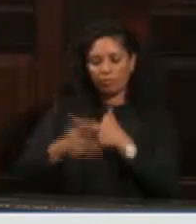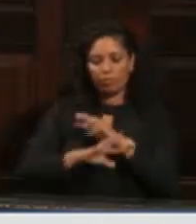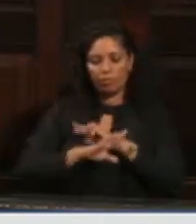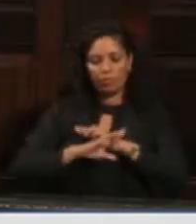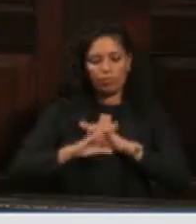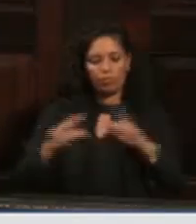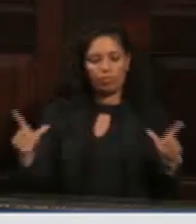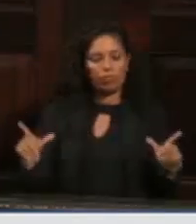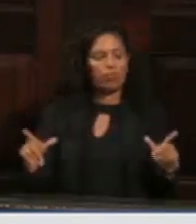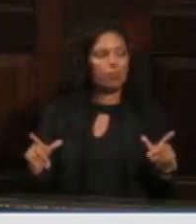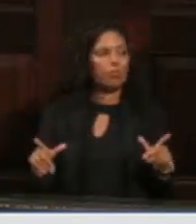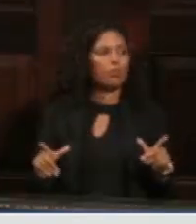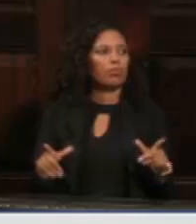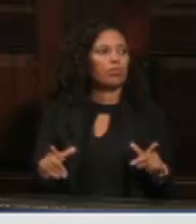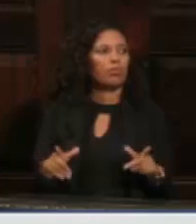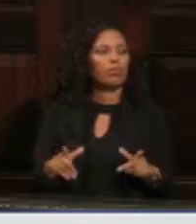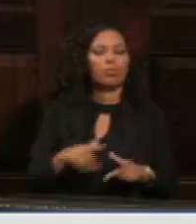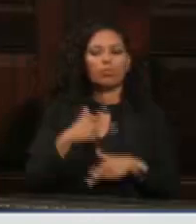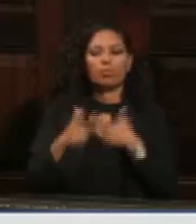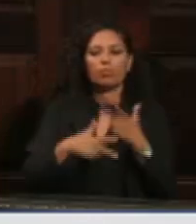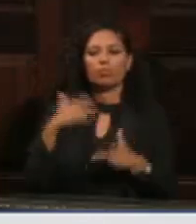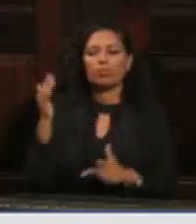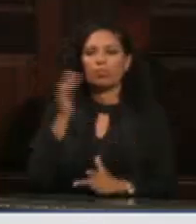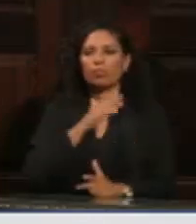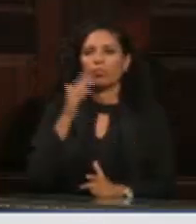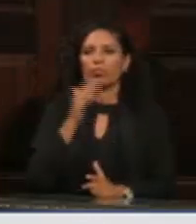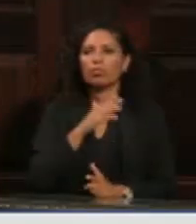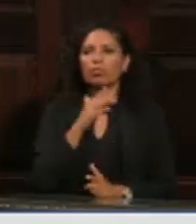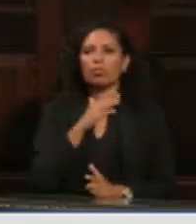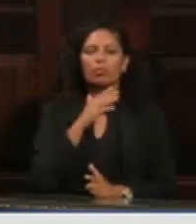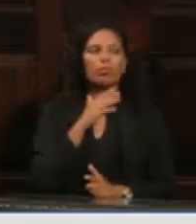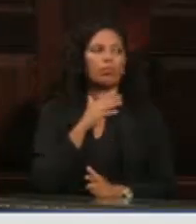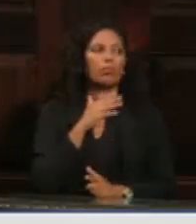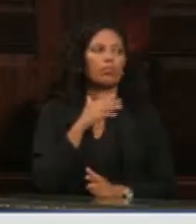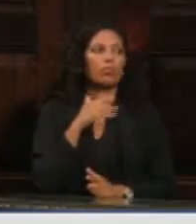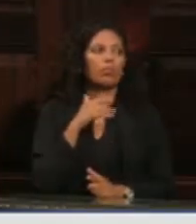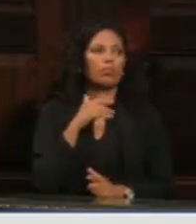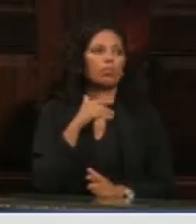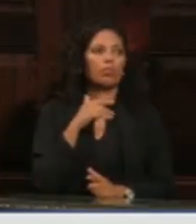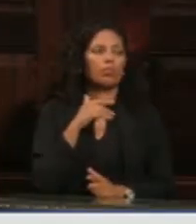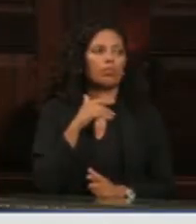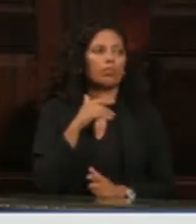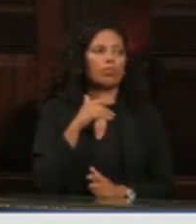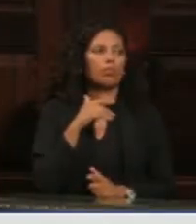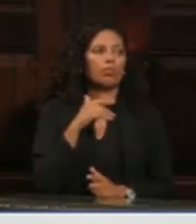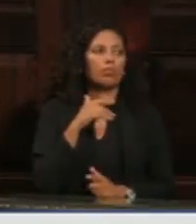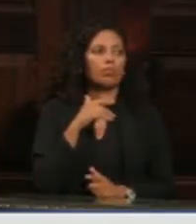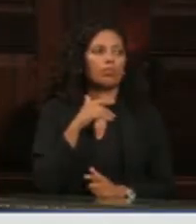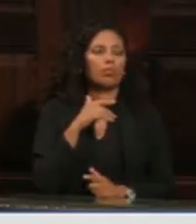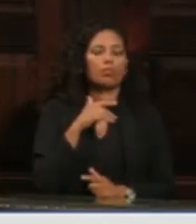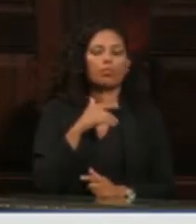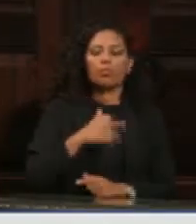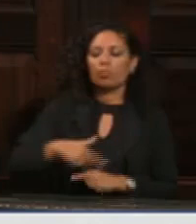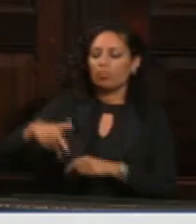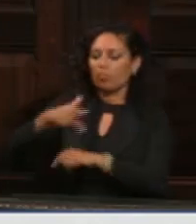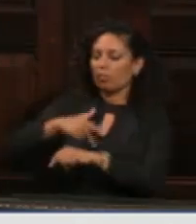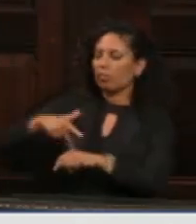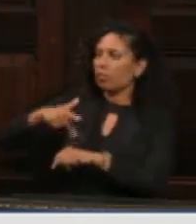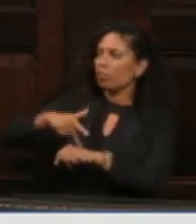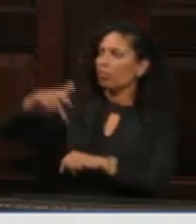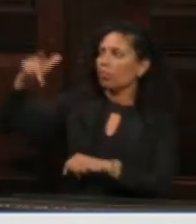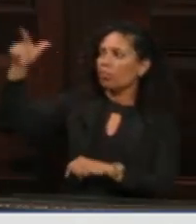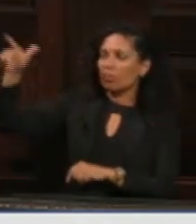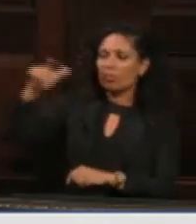uma rápida consideração sobre essa questão da Venezuela,